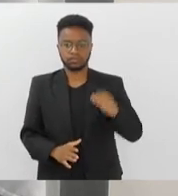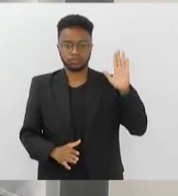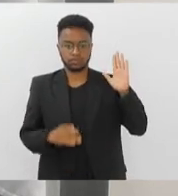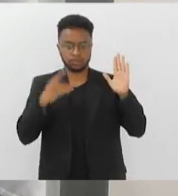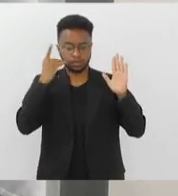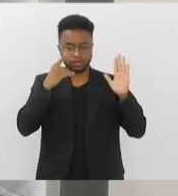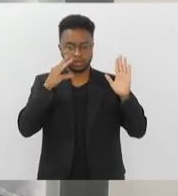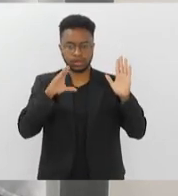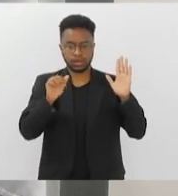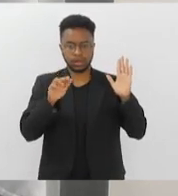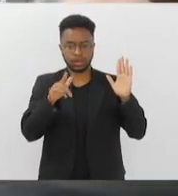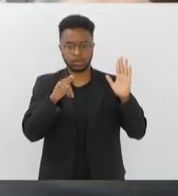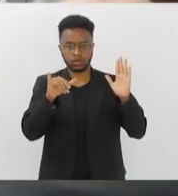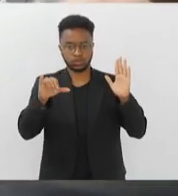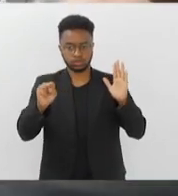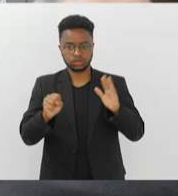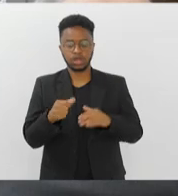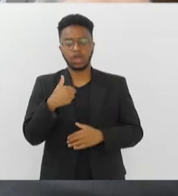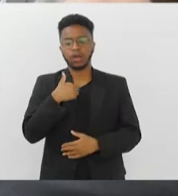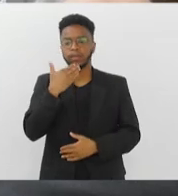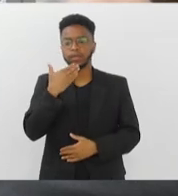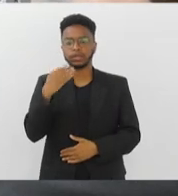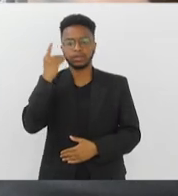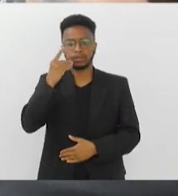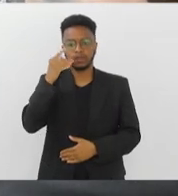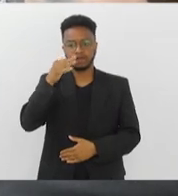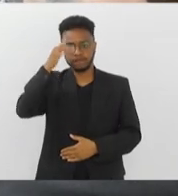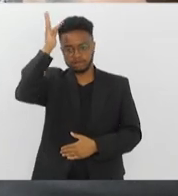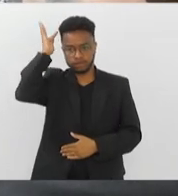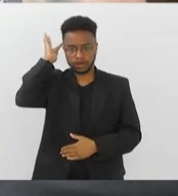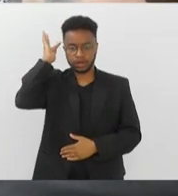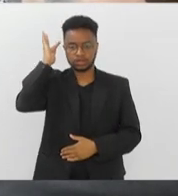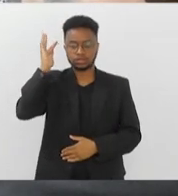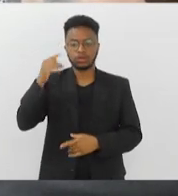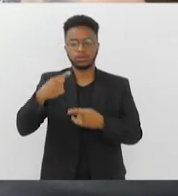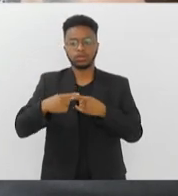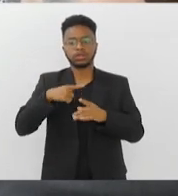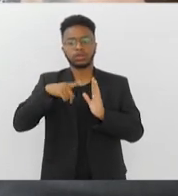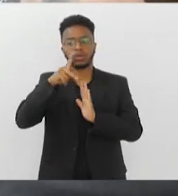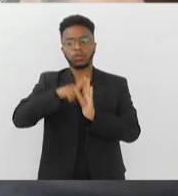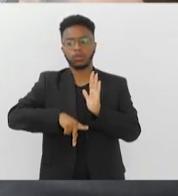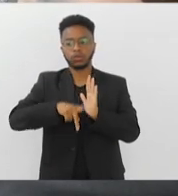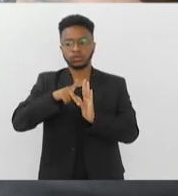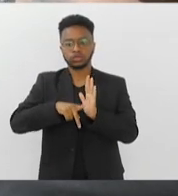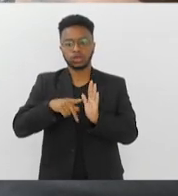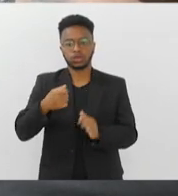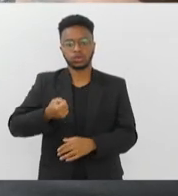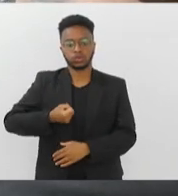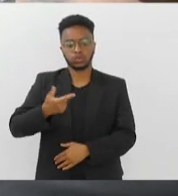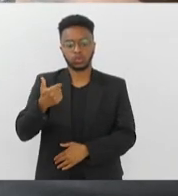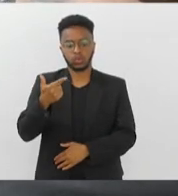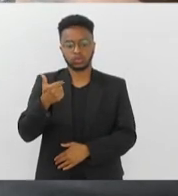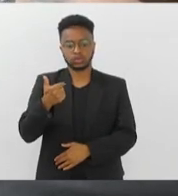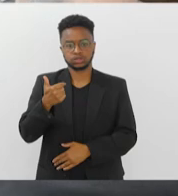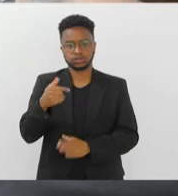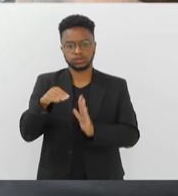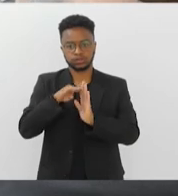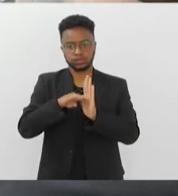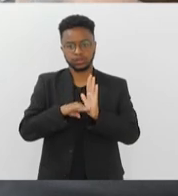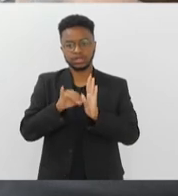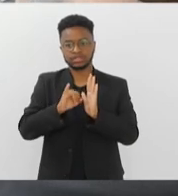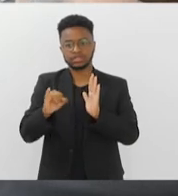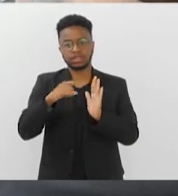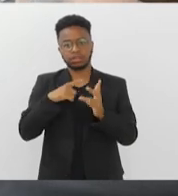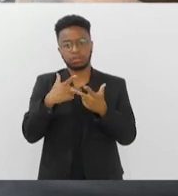Benegar. Queria ver com o deputado Fred Pacheco aqui, que tem o projeto número 12 aí da pauta, se tem alguma coisa